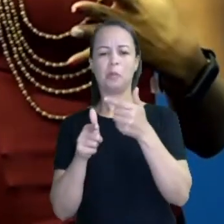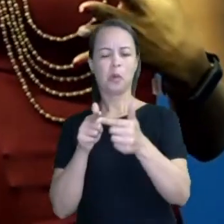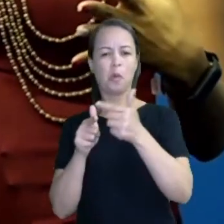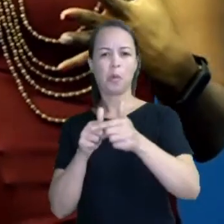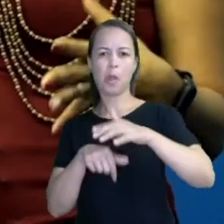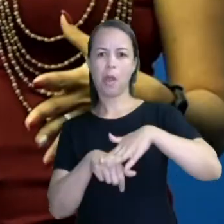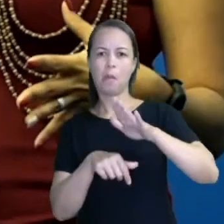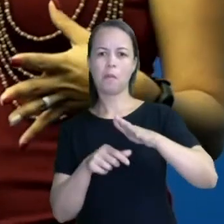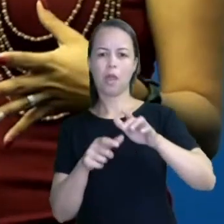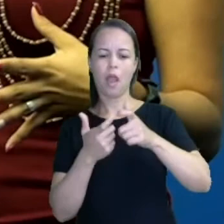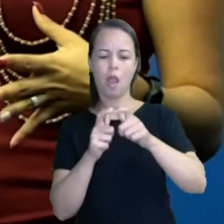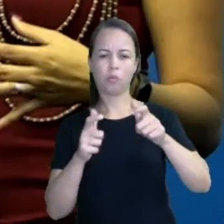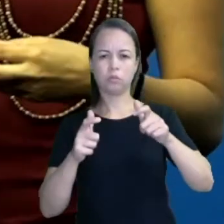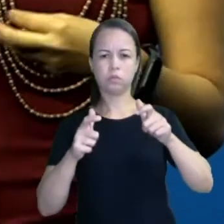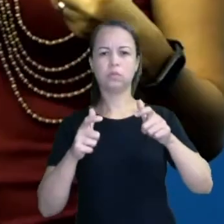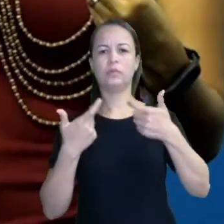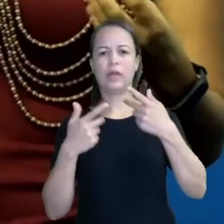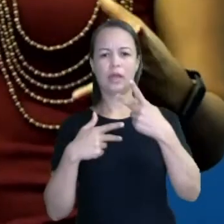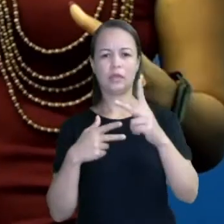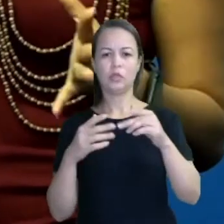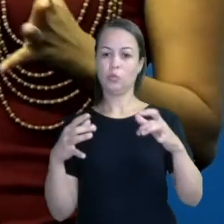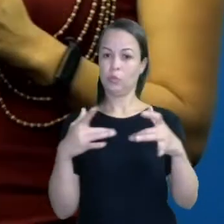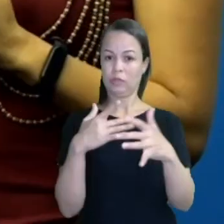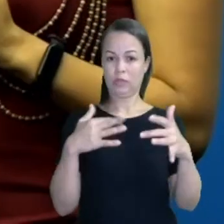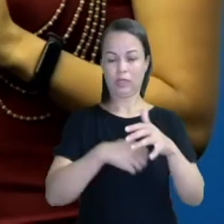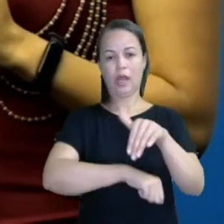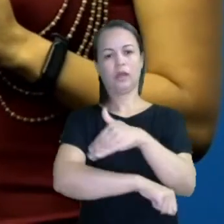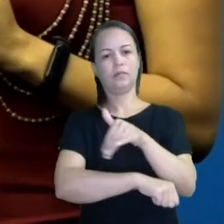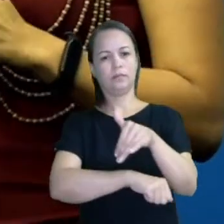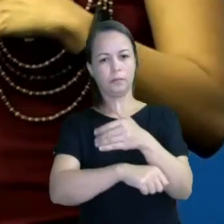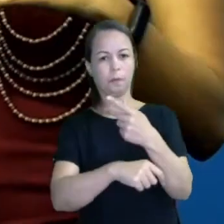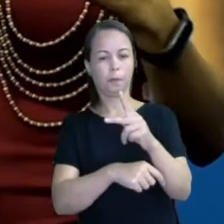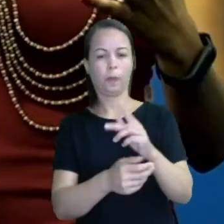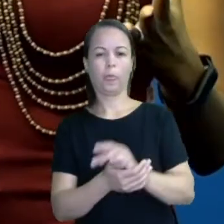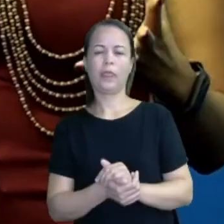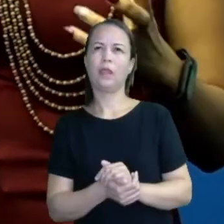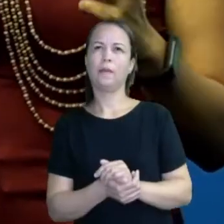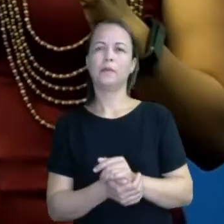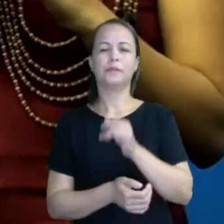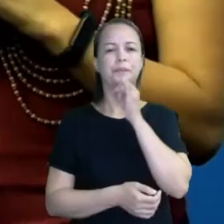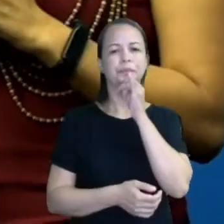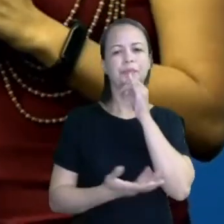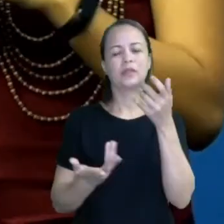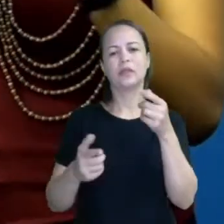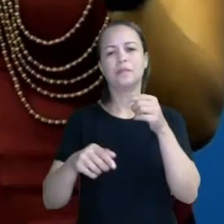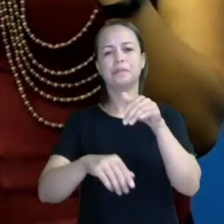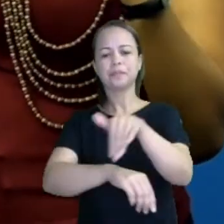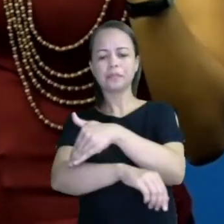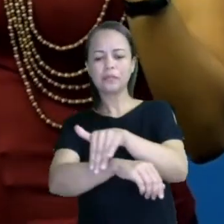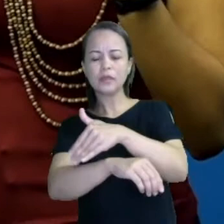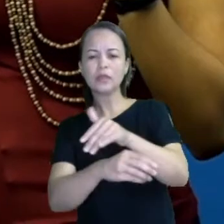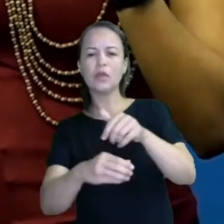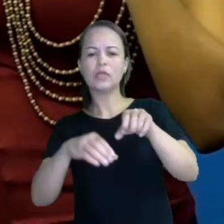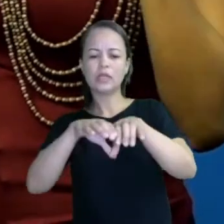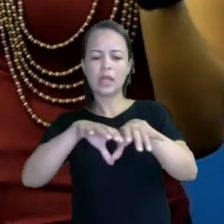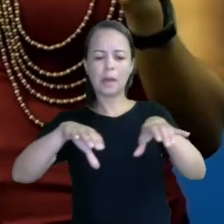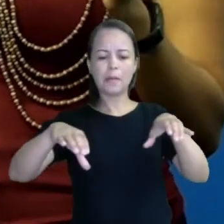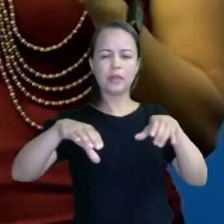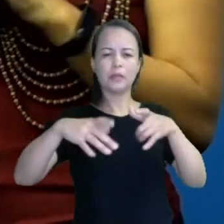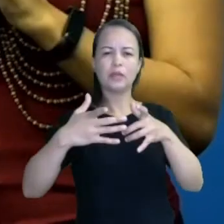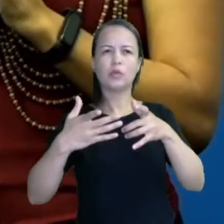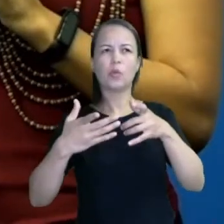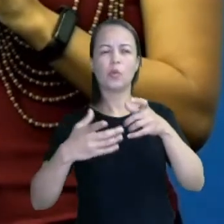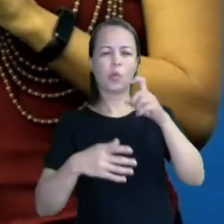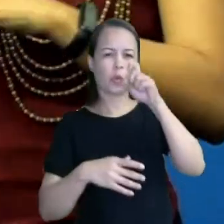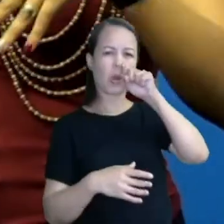bairro, certo? Por exemplo, um problema de saneamento básico, ou um problema de coleta